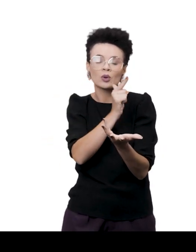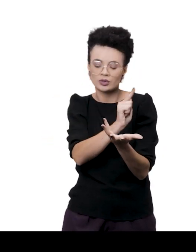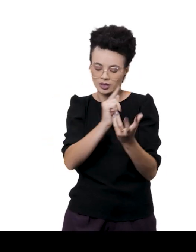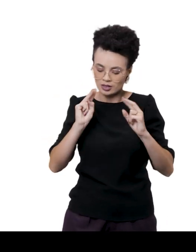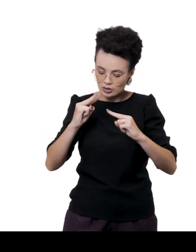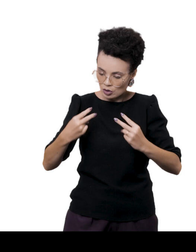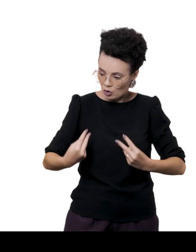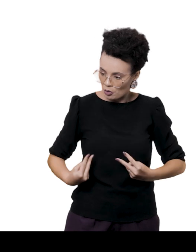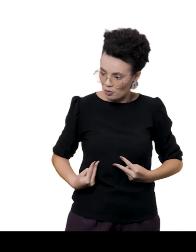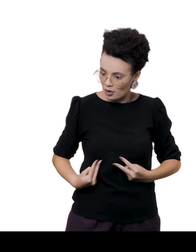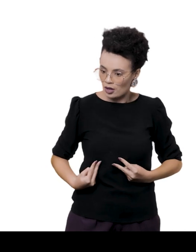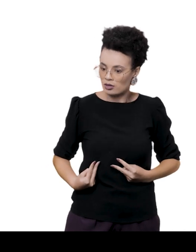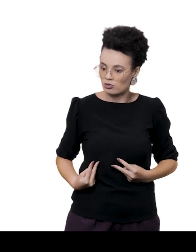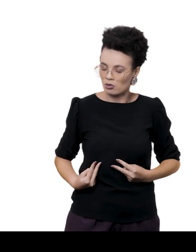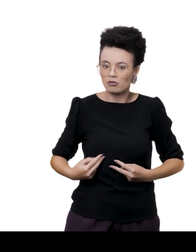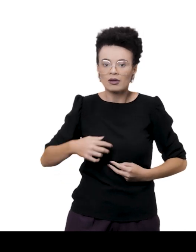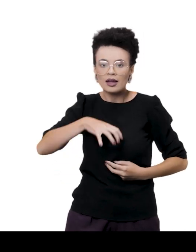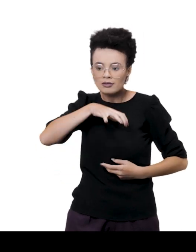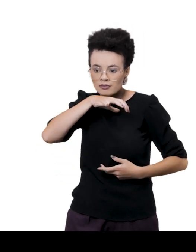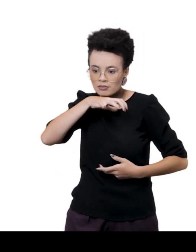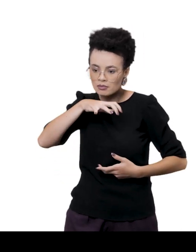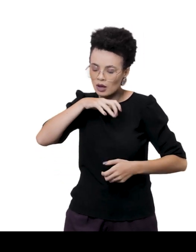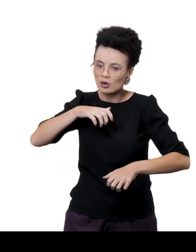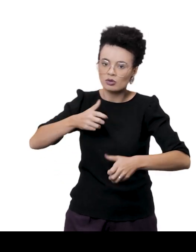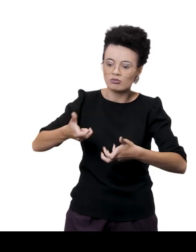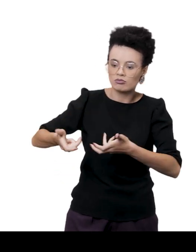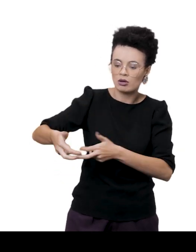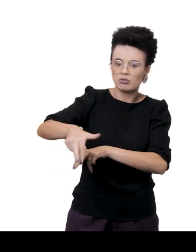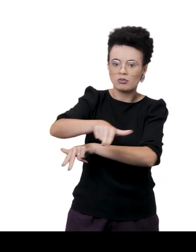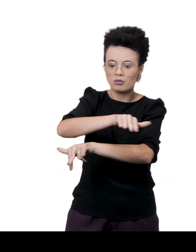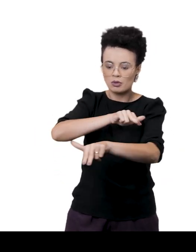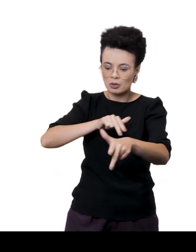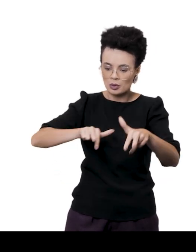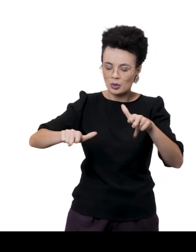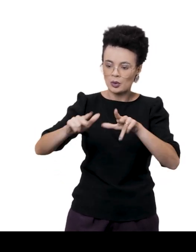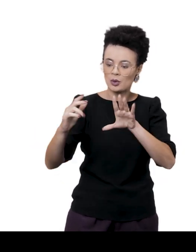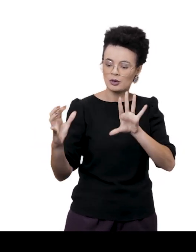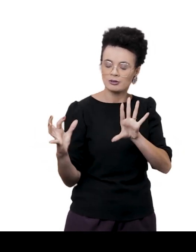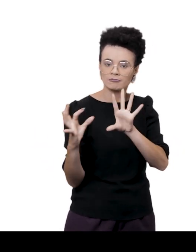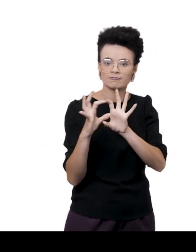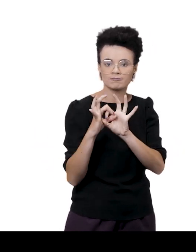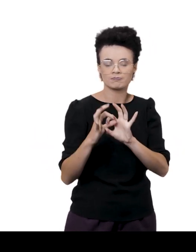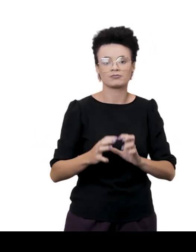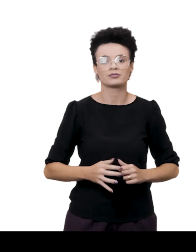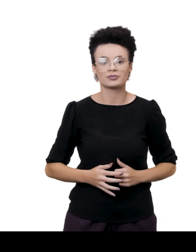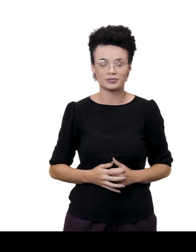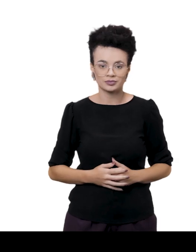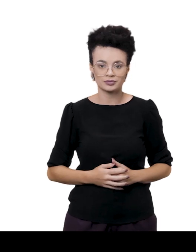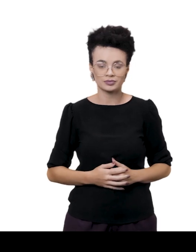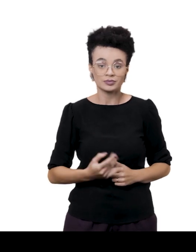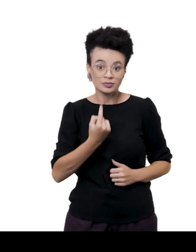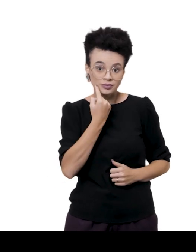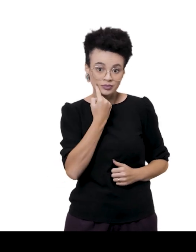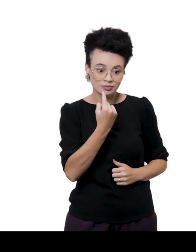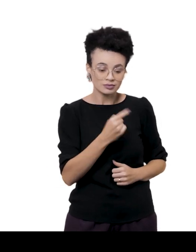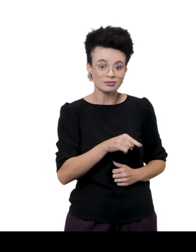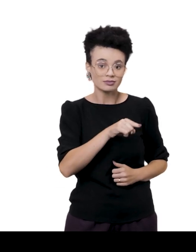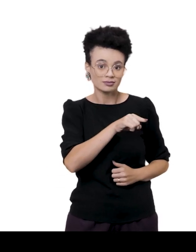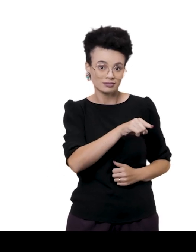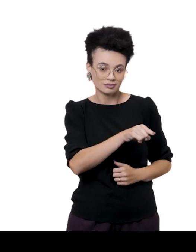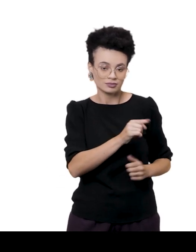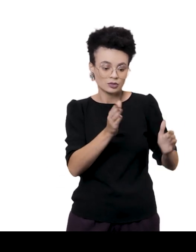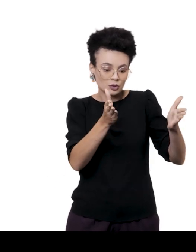universo astral, onde a comunhão entre os seres se manifesta. No centro da imagem, na parte